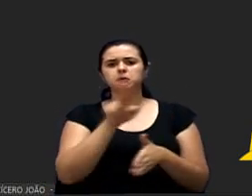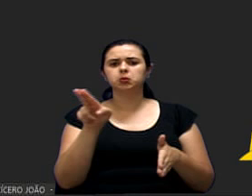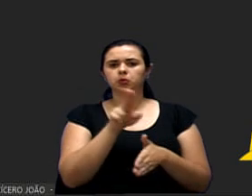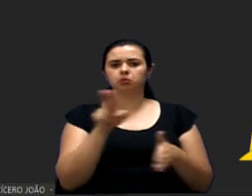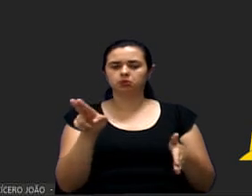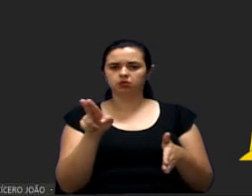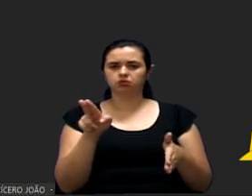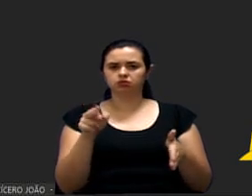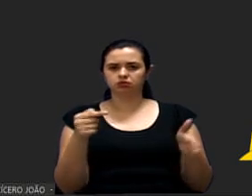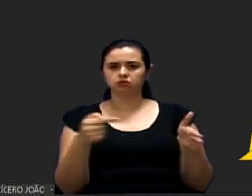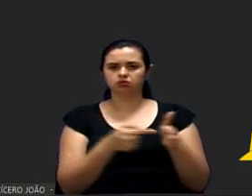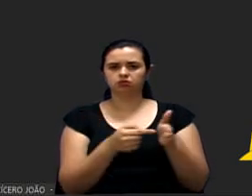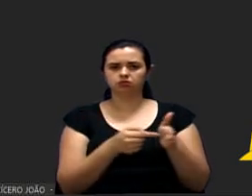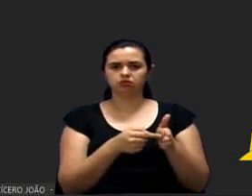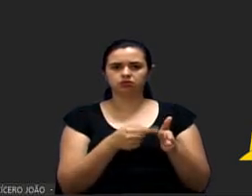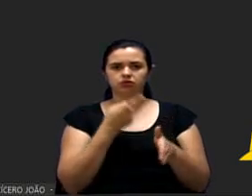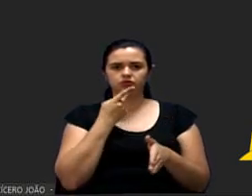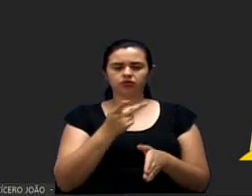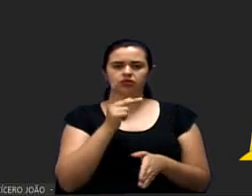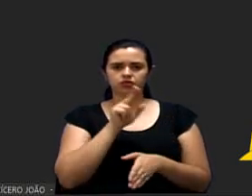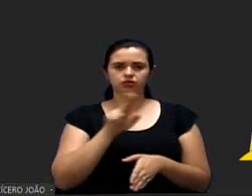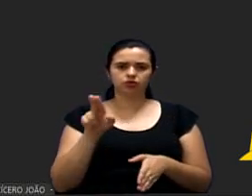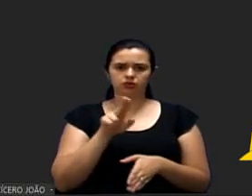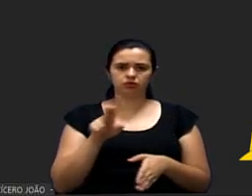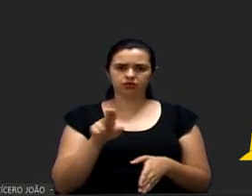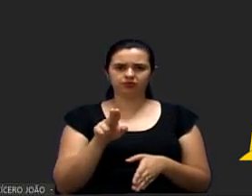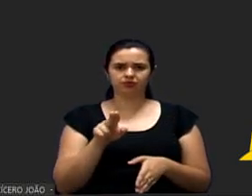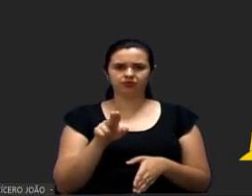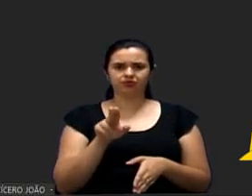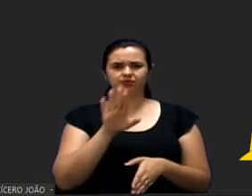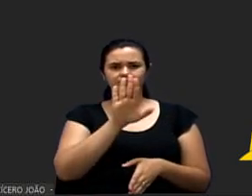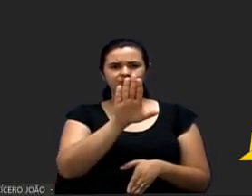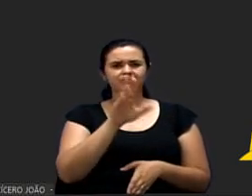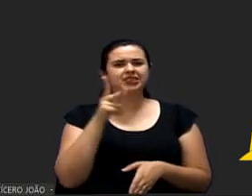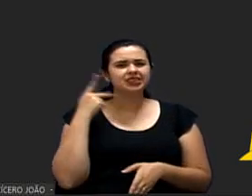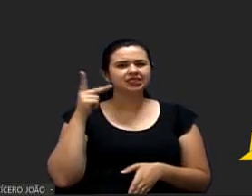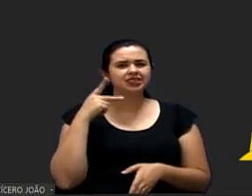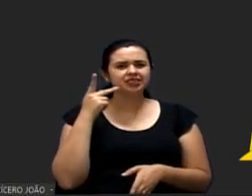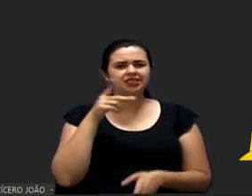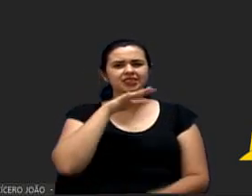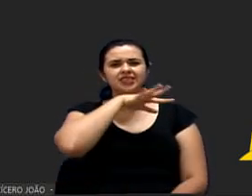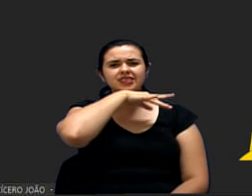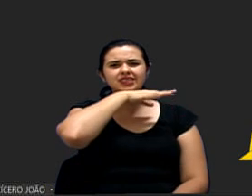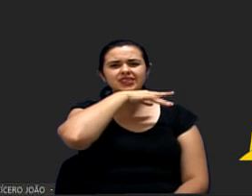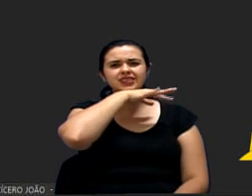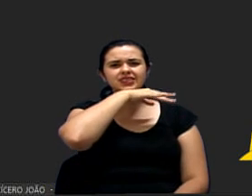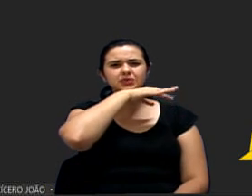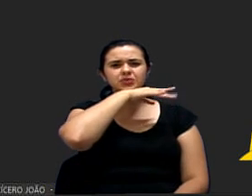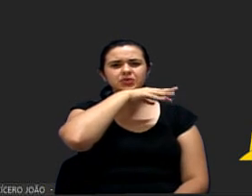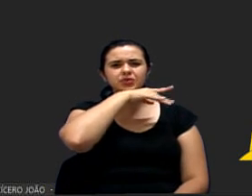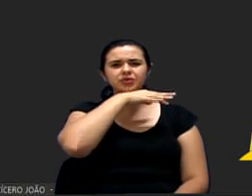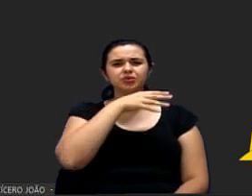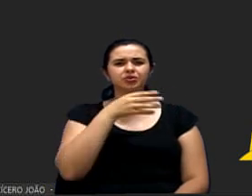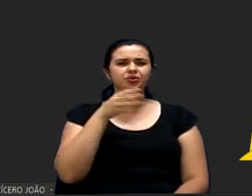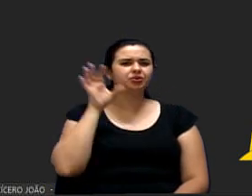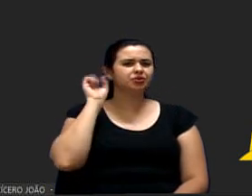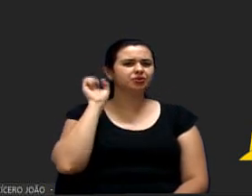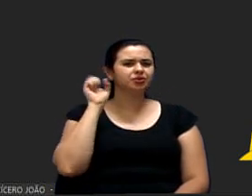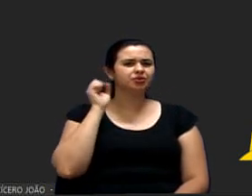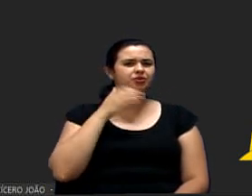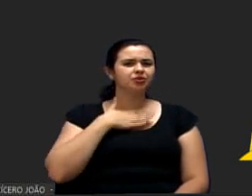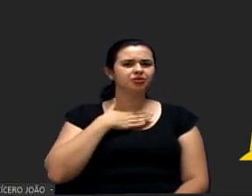Eu respeito você, Vitão, como vereador. Pronto, tá muito ruim o som, vereador. Nós vamos tocar o barco para frente. Tá muito ruim o som. Mas não, seja